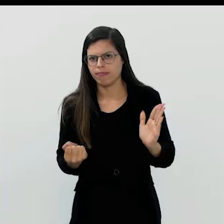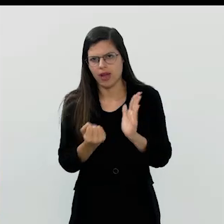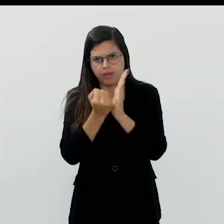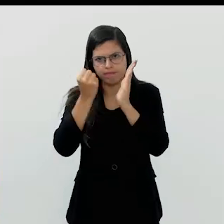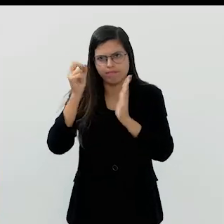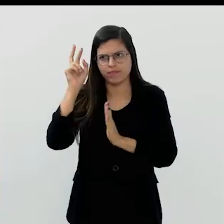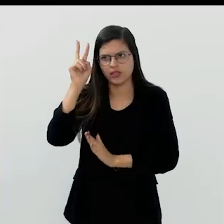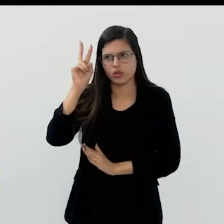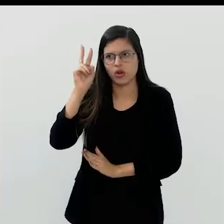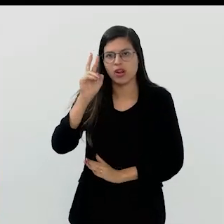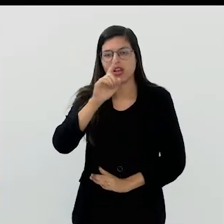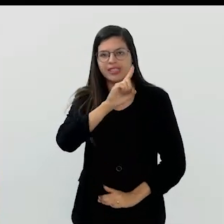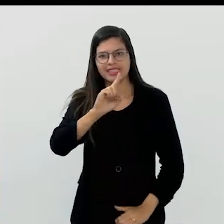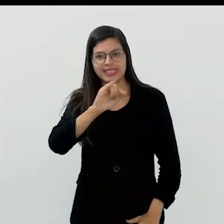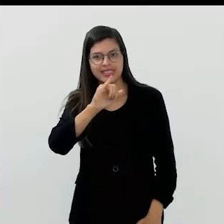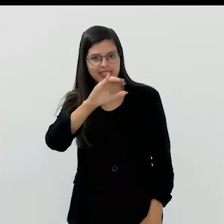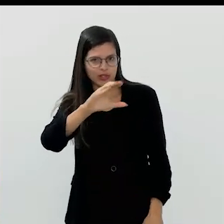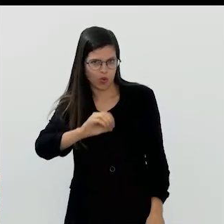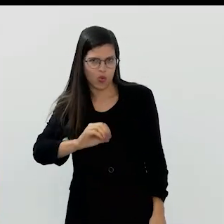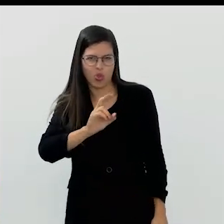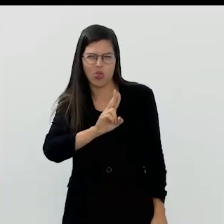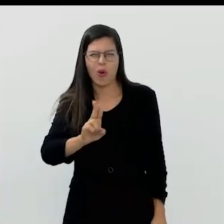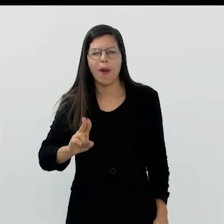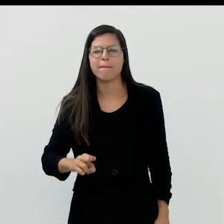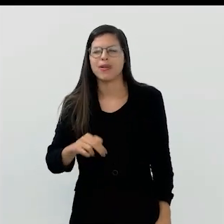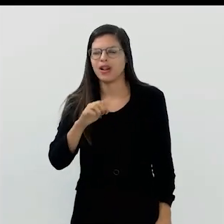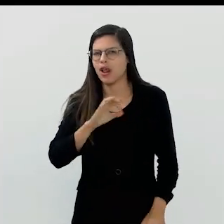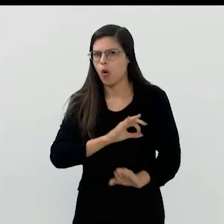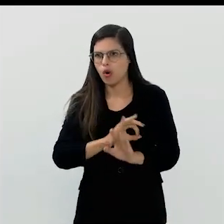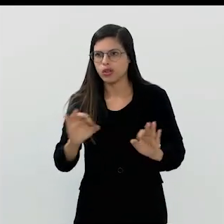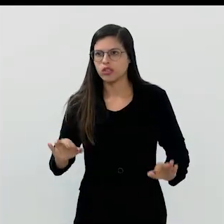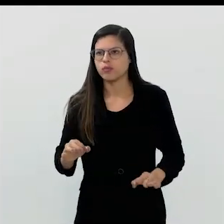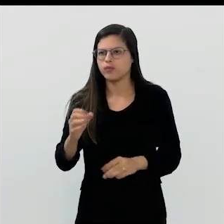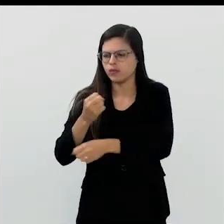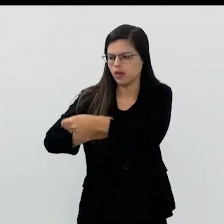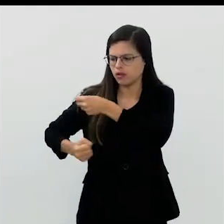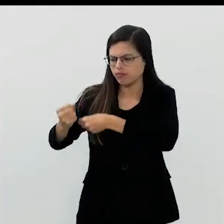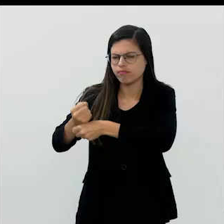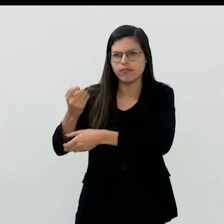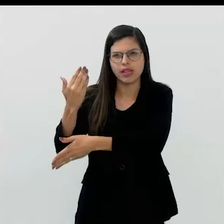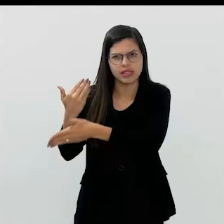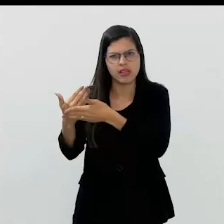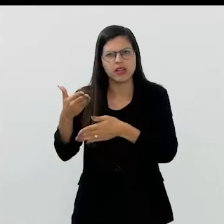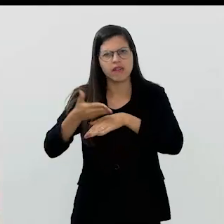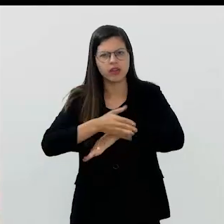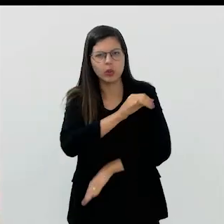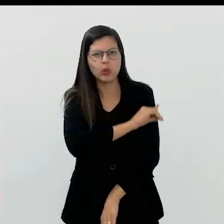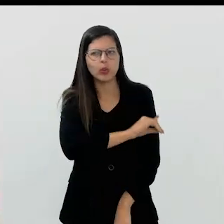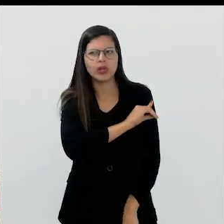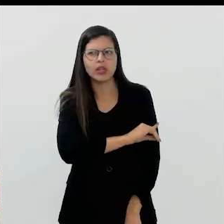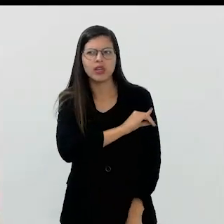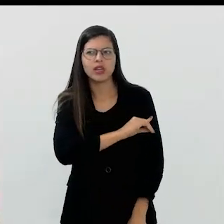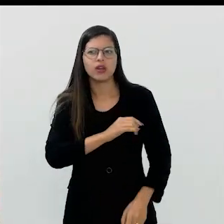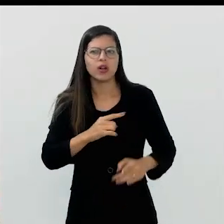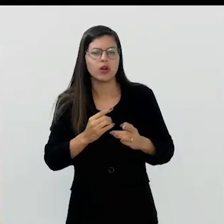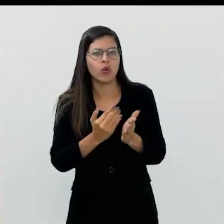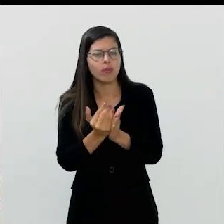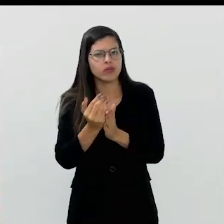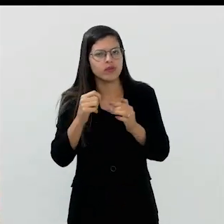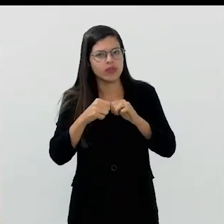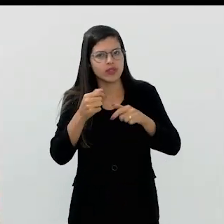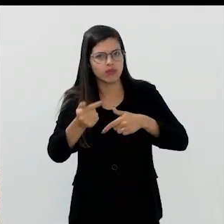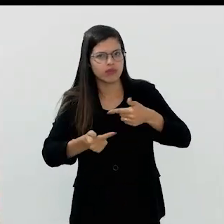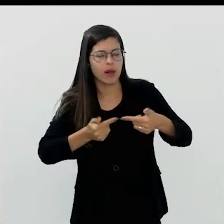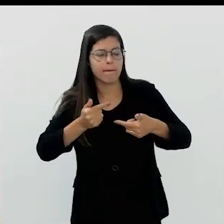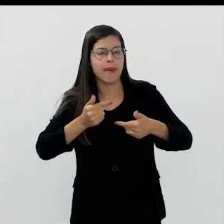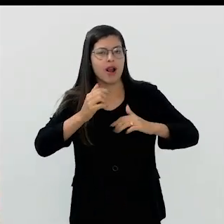história. Foi Zico. Zico é muito bom, né? O Zico é... Ano passado ele estava aqui, se não me engano. Mas ele começou a fazer um trabalho com a gente na Porra da Pedra,